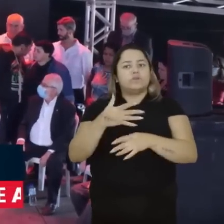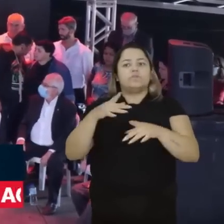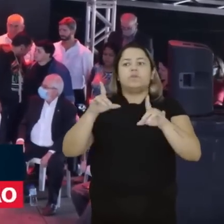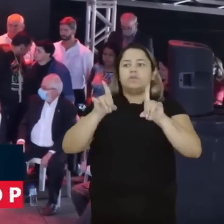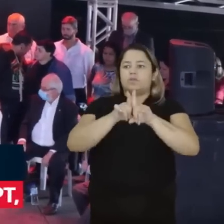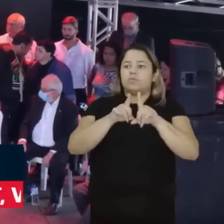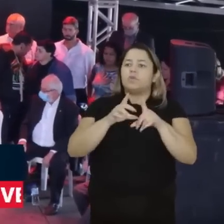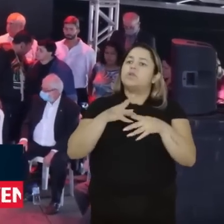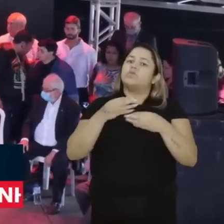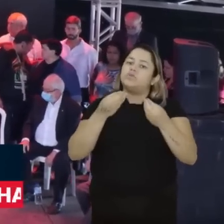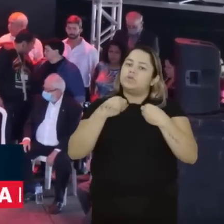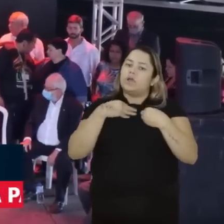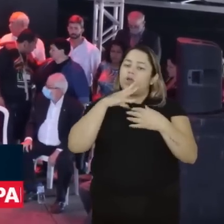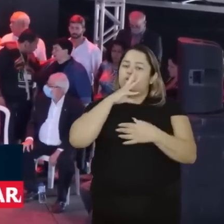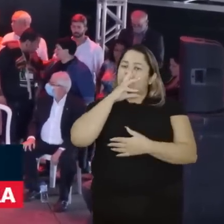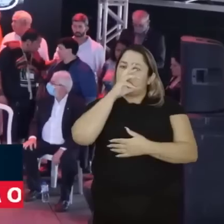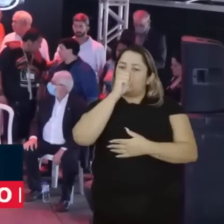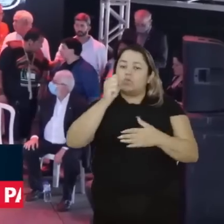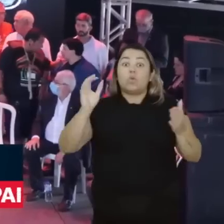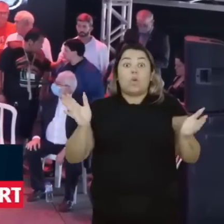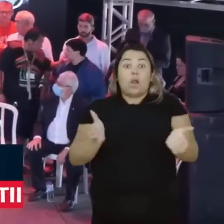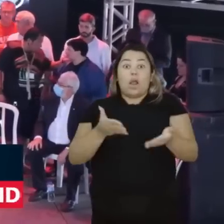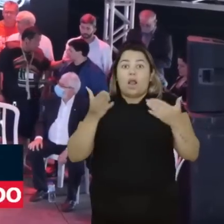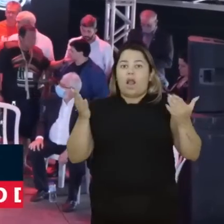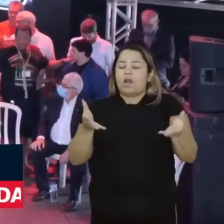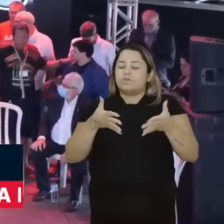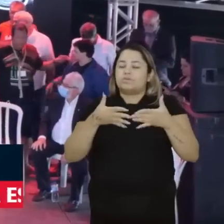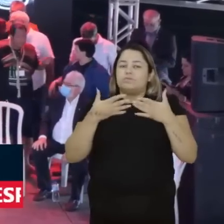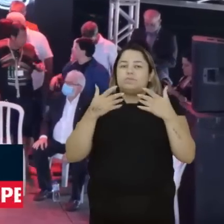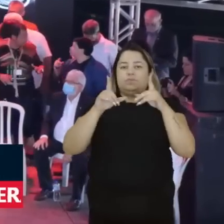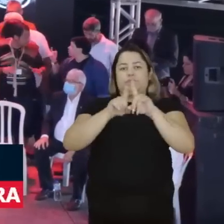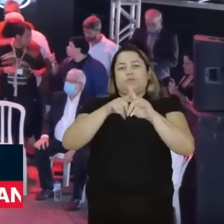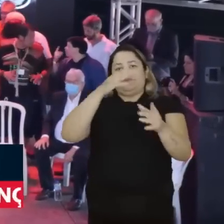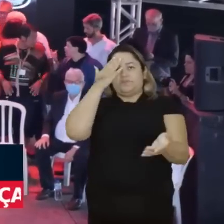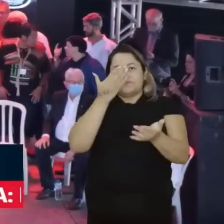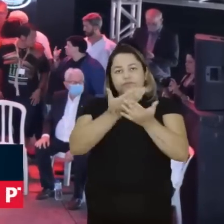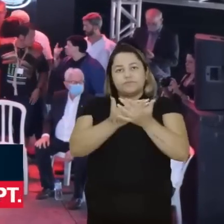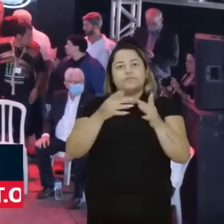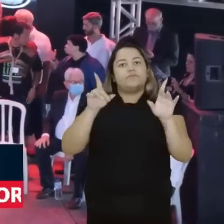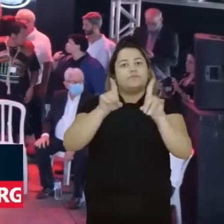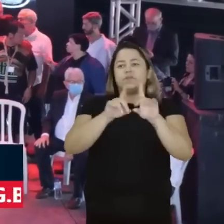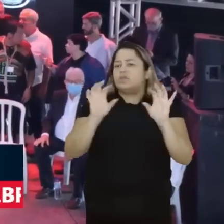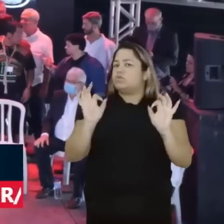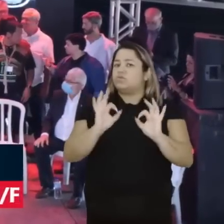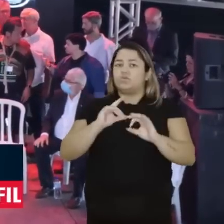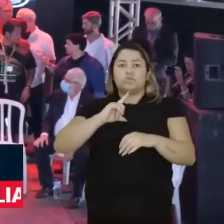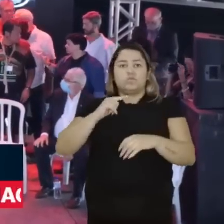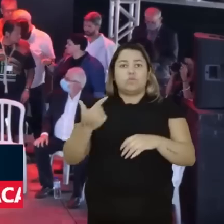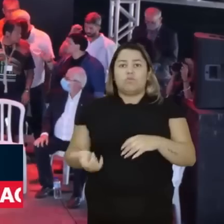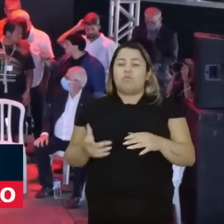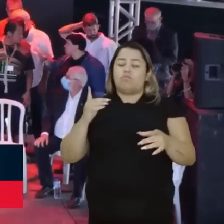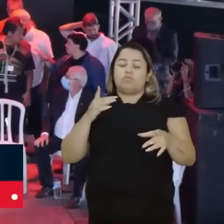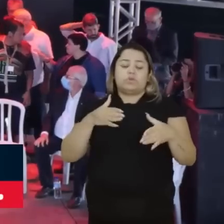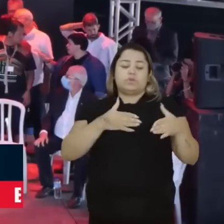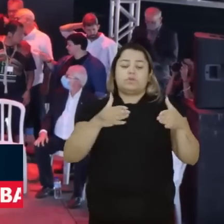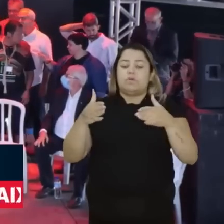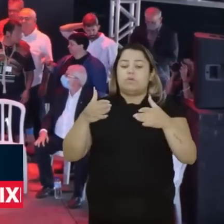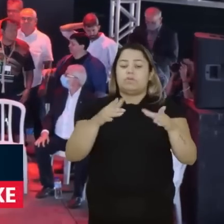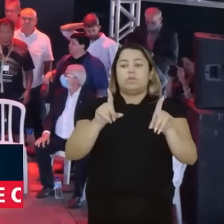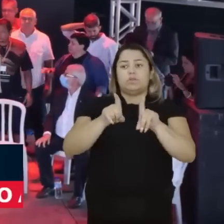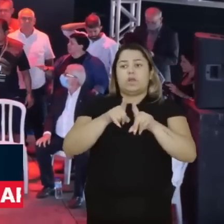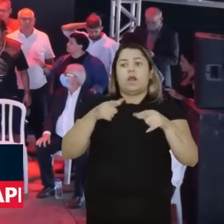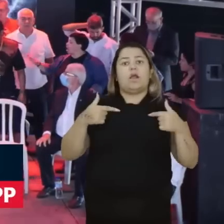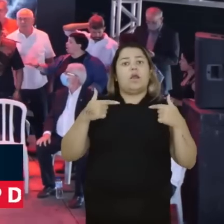nos dá força, nos anima e nos faz acreditar que não há outro caminho que não seja o caminho da luta e